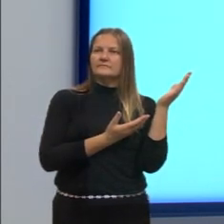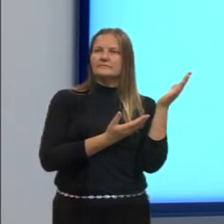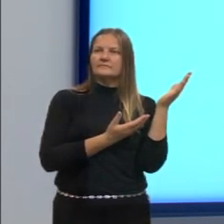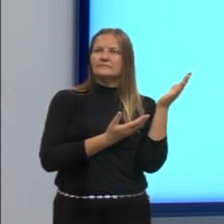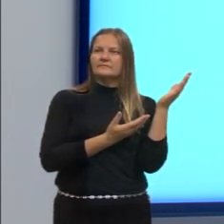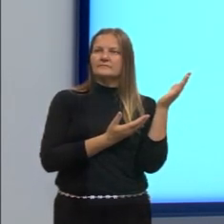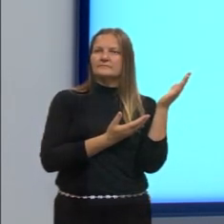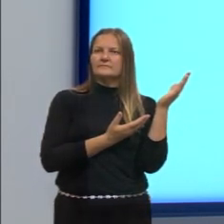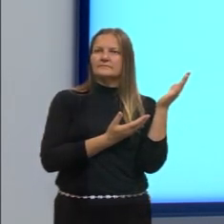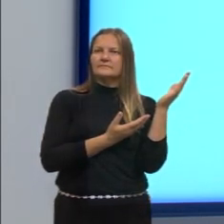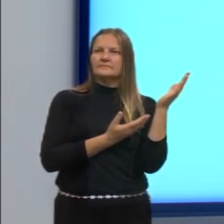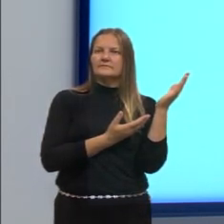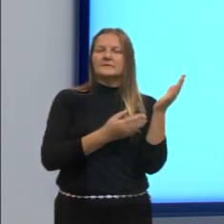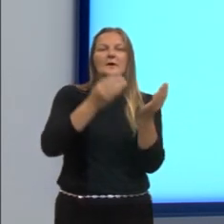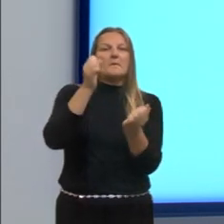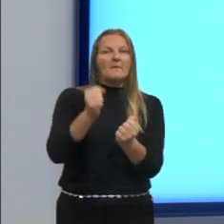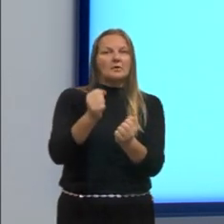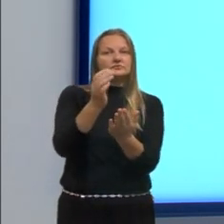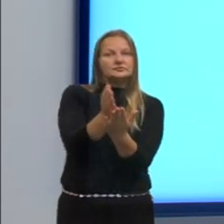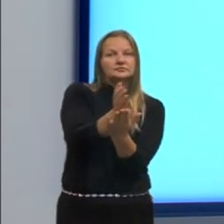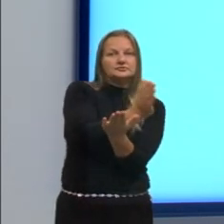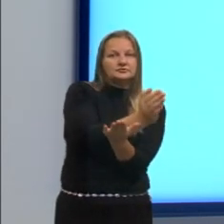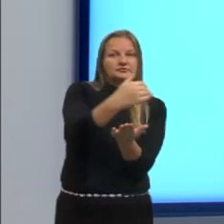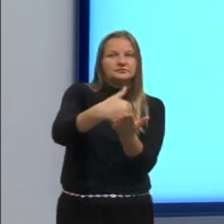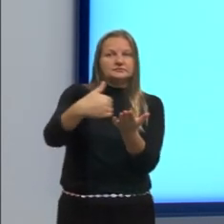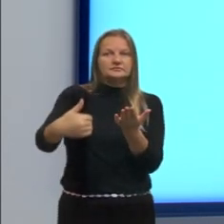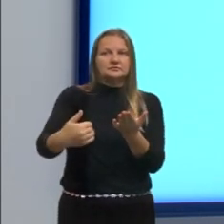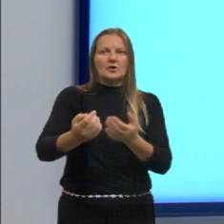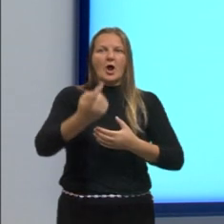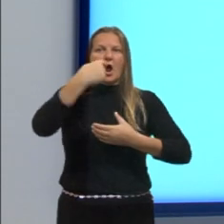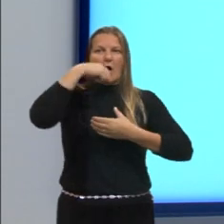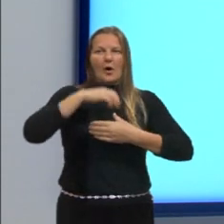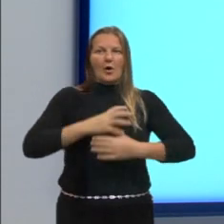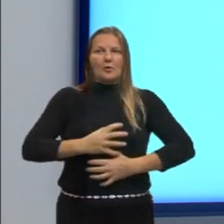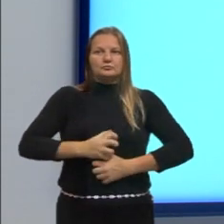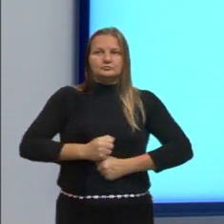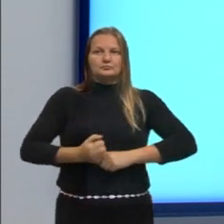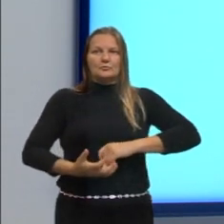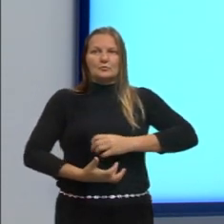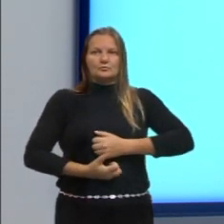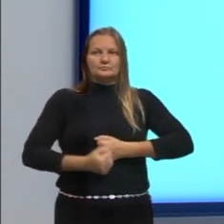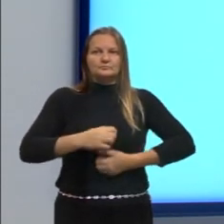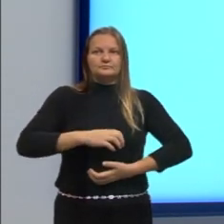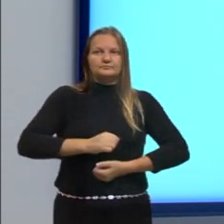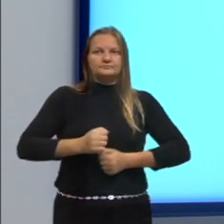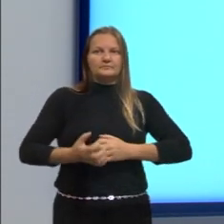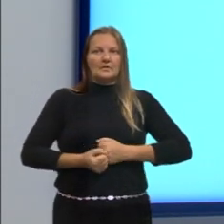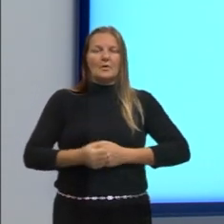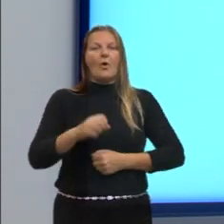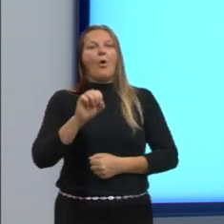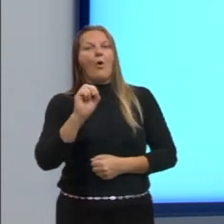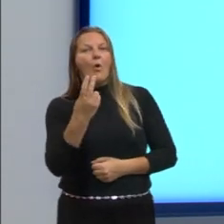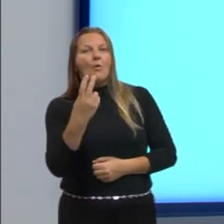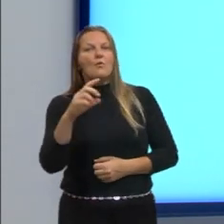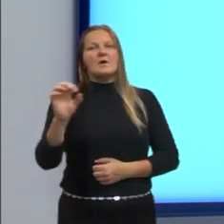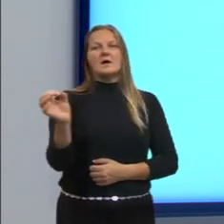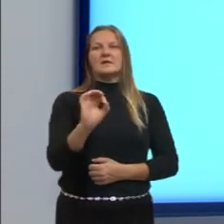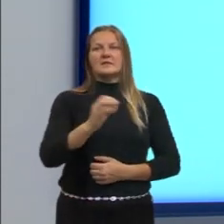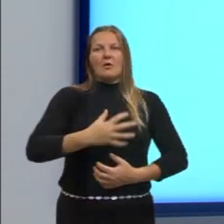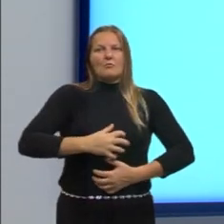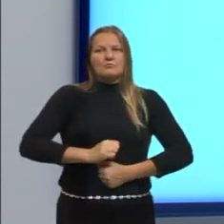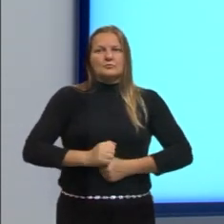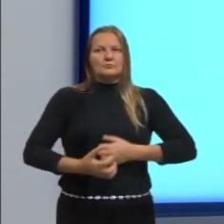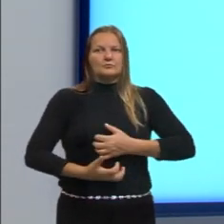carboidratos em si em os digestíveis né os que a gente consegue digerir e os não digeríveis os